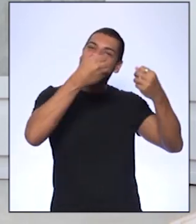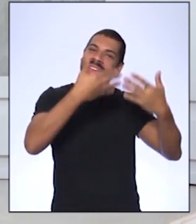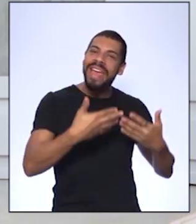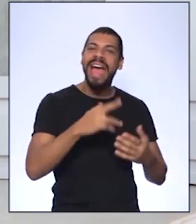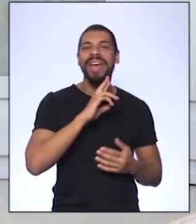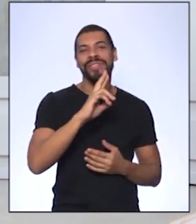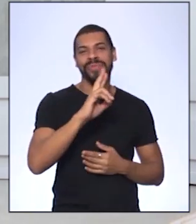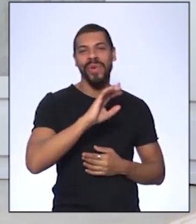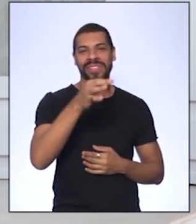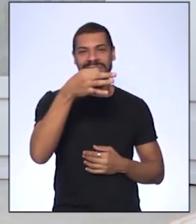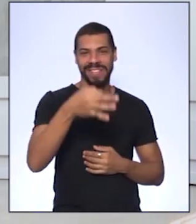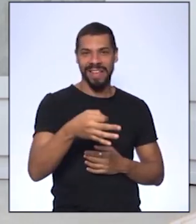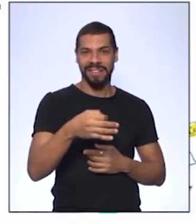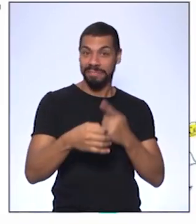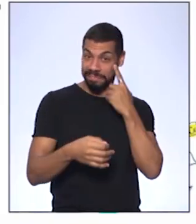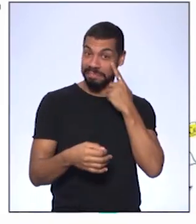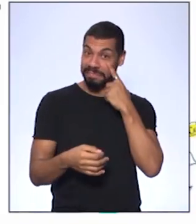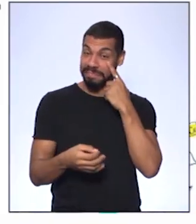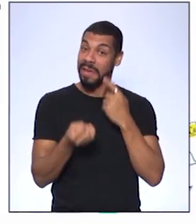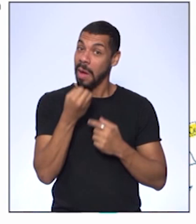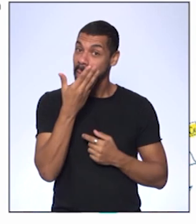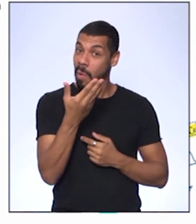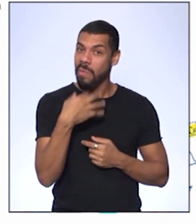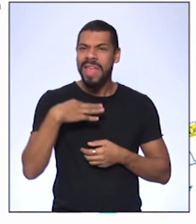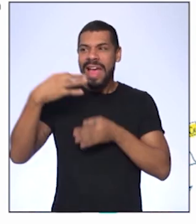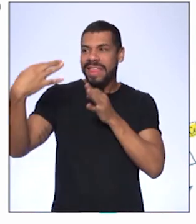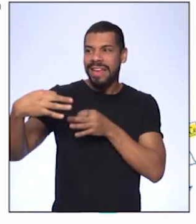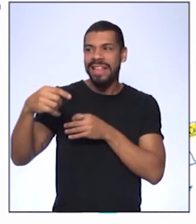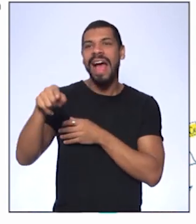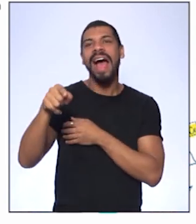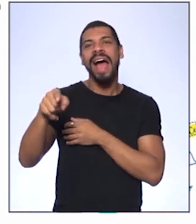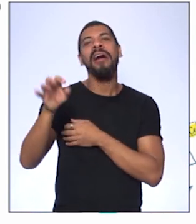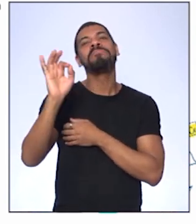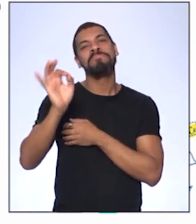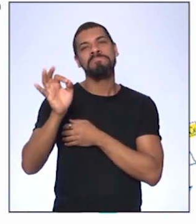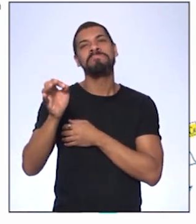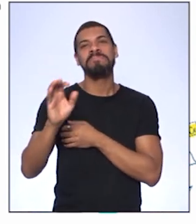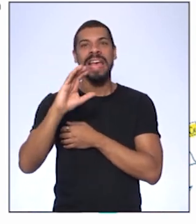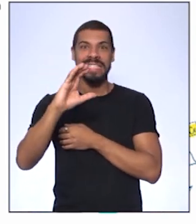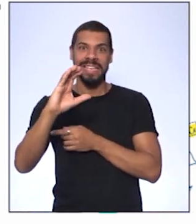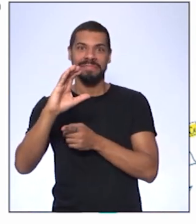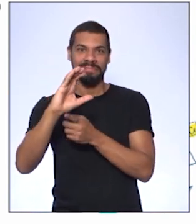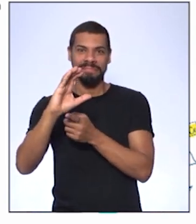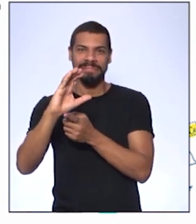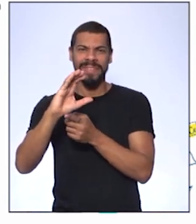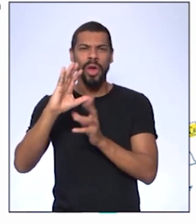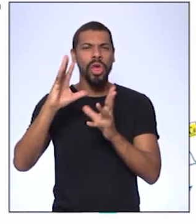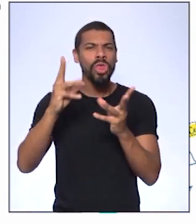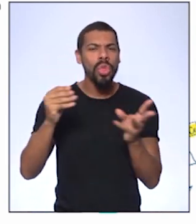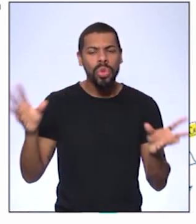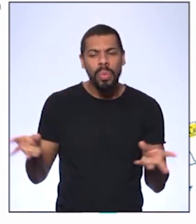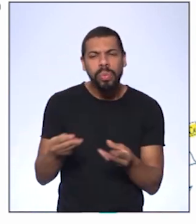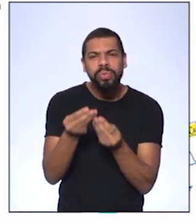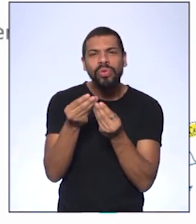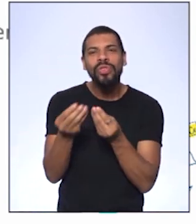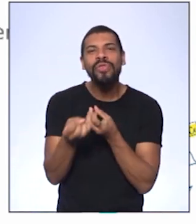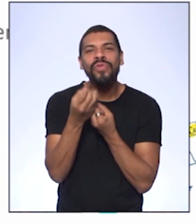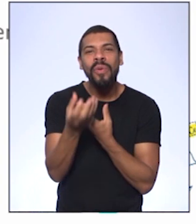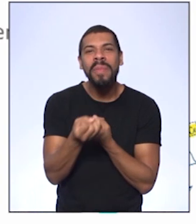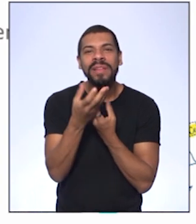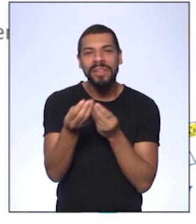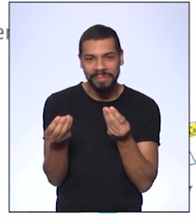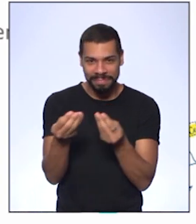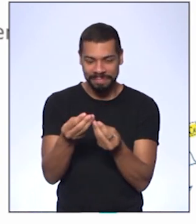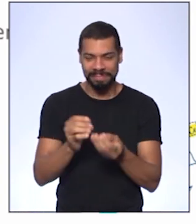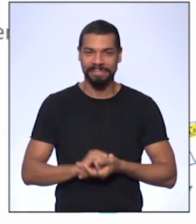Então, na dúvida, dá uma olhadinha, você tenha certeza que isso vai aparecer para vocês. Está ali, ó, tudo comentadinho, tá certo? Mas então,